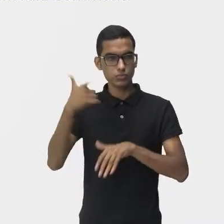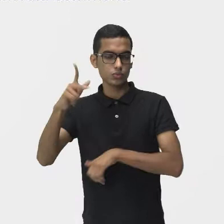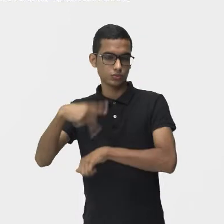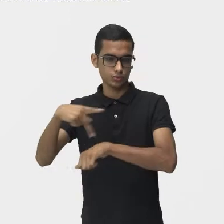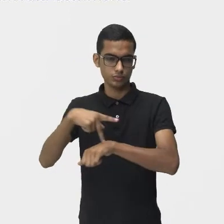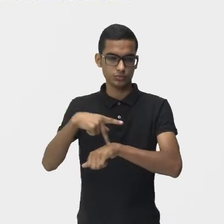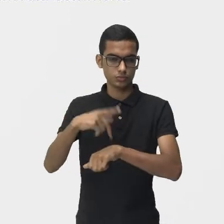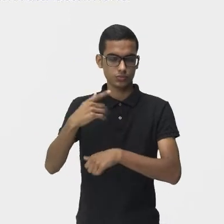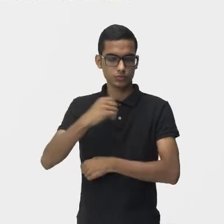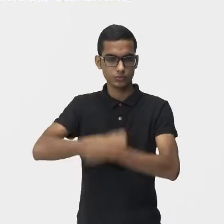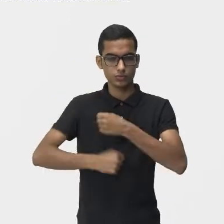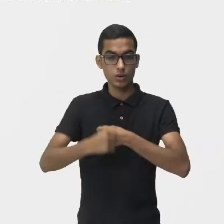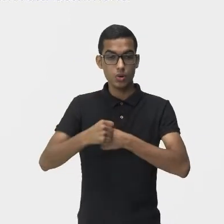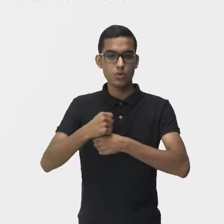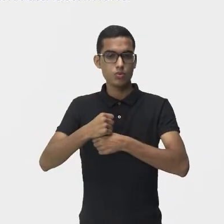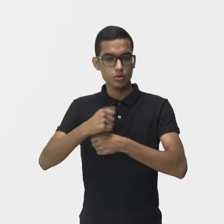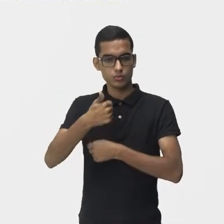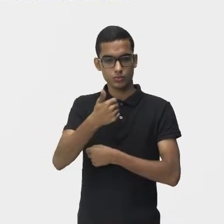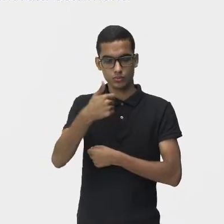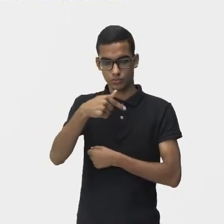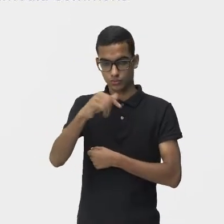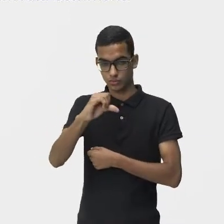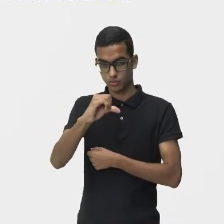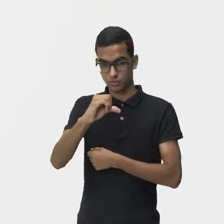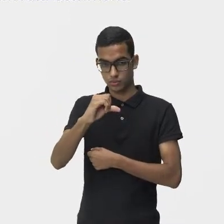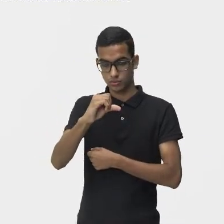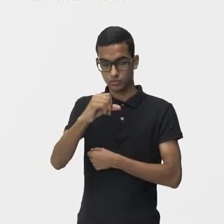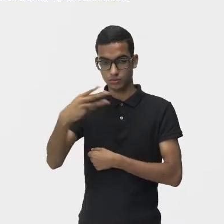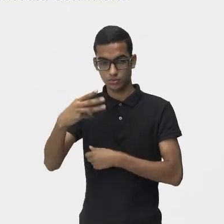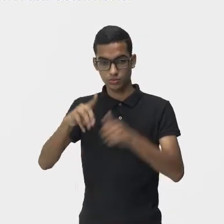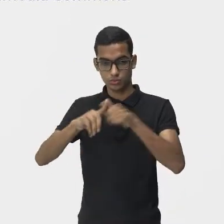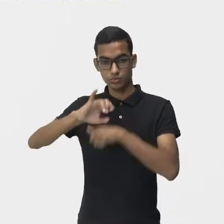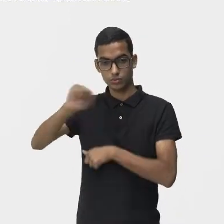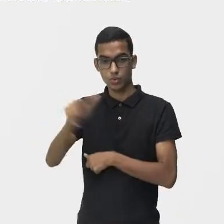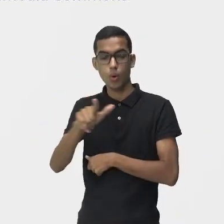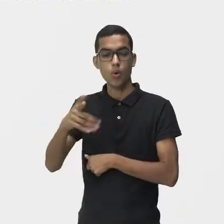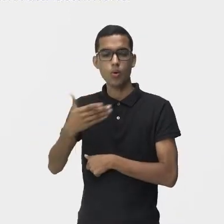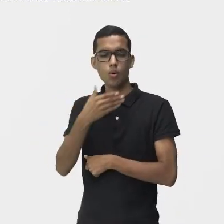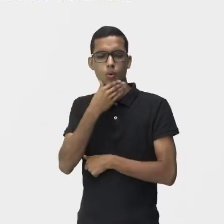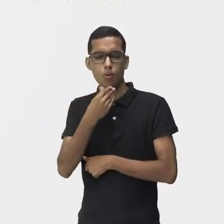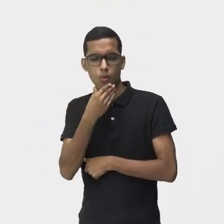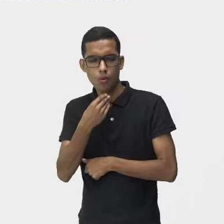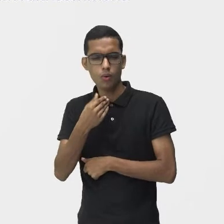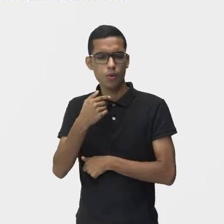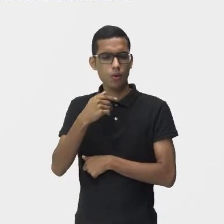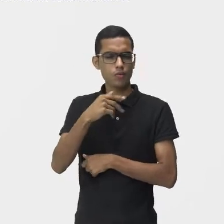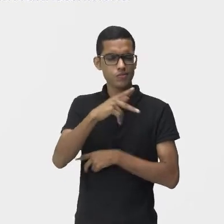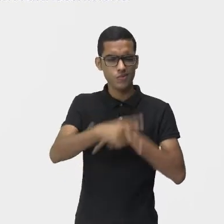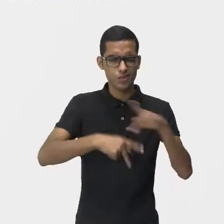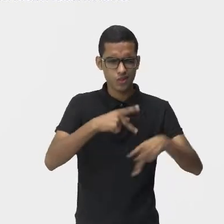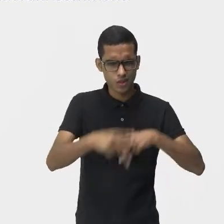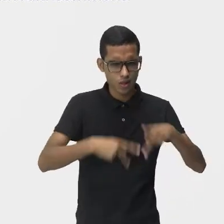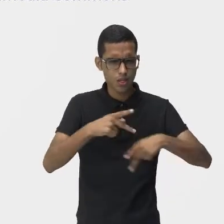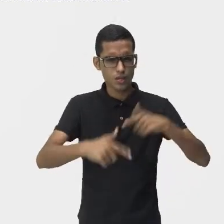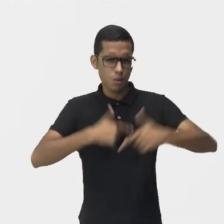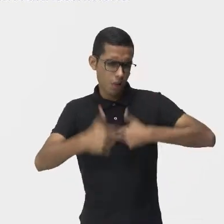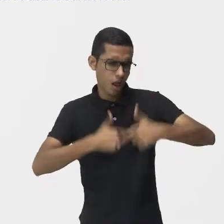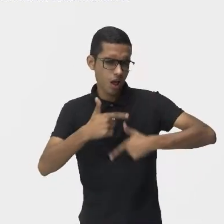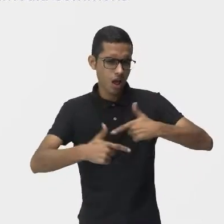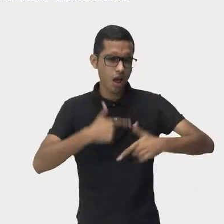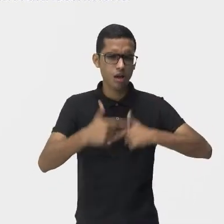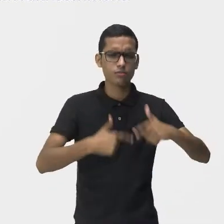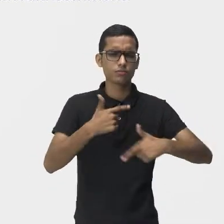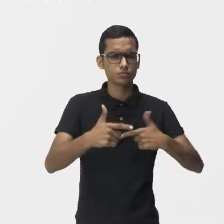1793, nós vamos ver aí os gerundinos e os sans-culottes, que eram os trabalhadores, que eram pessoas que estavam ali nos